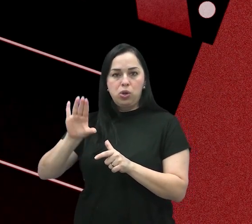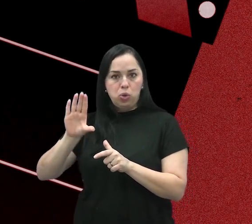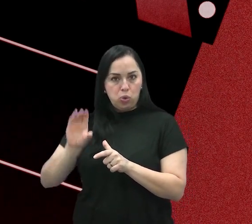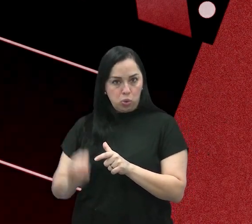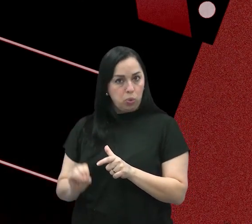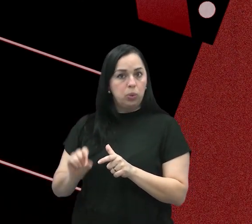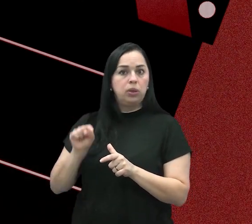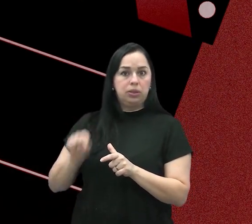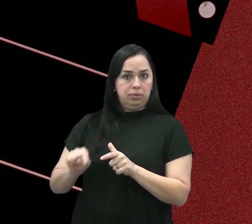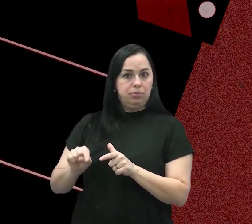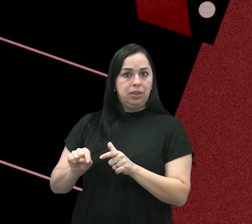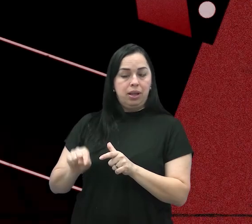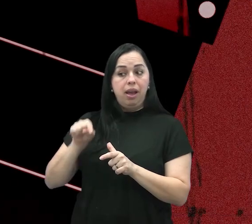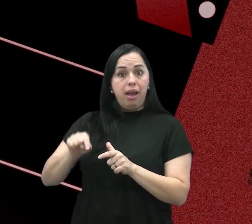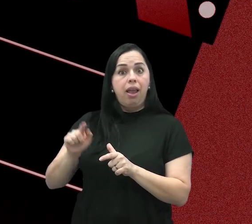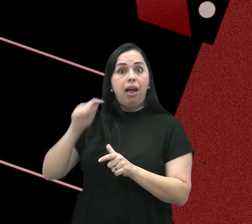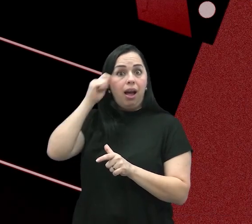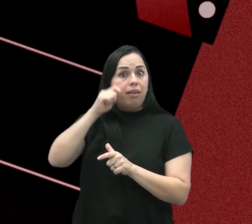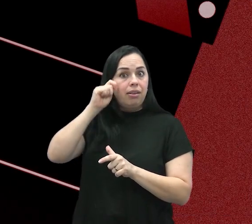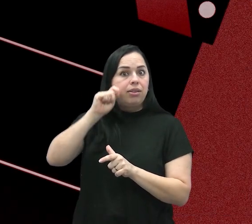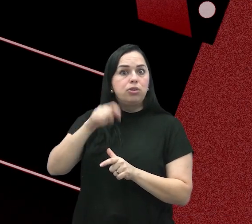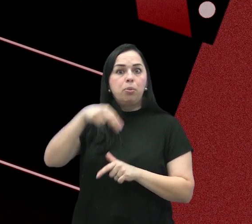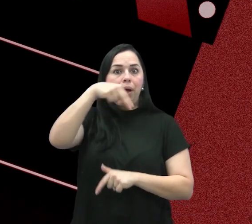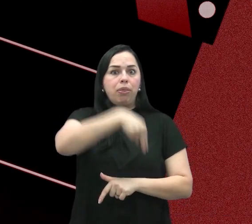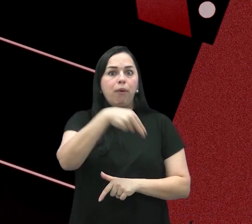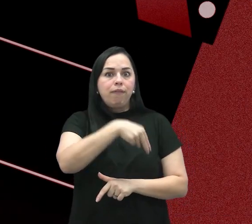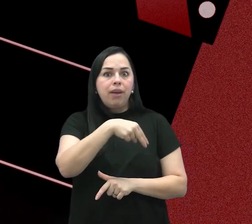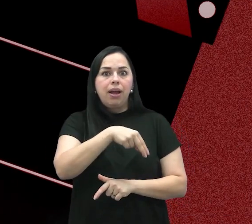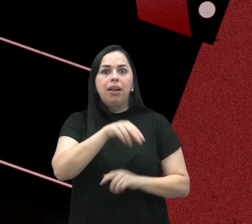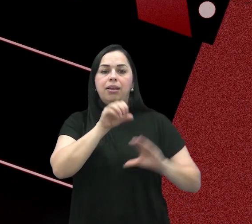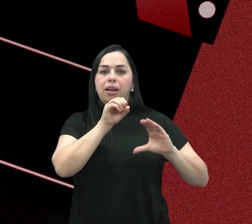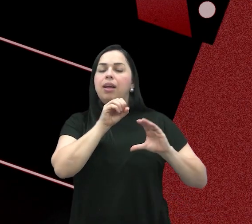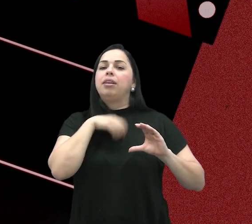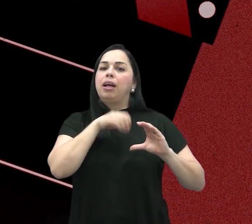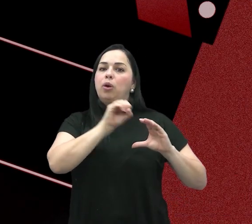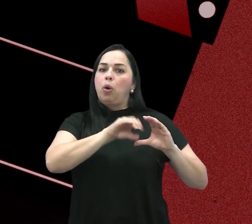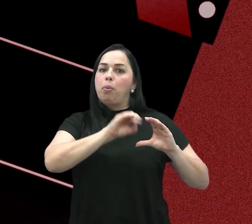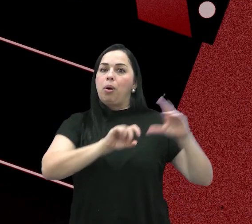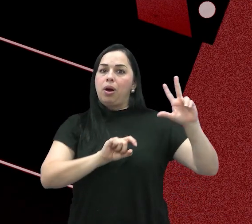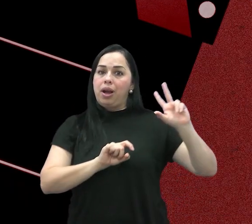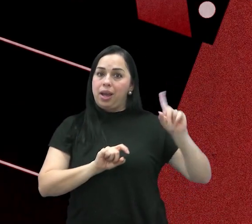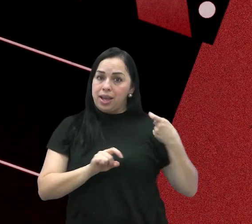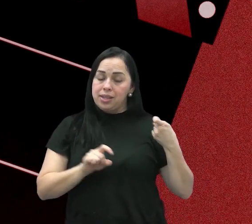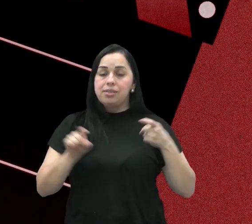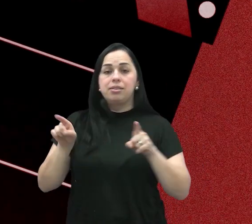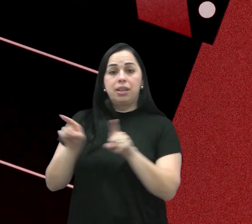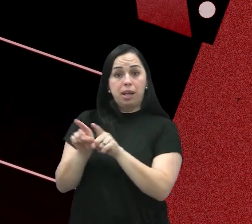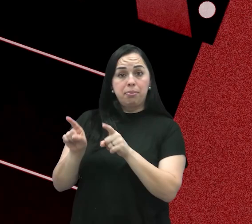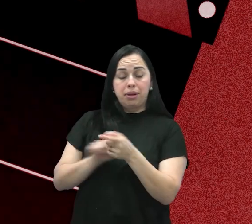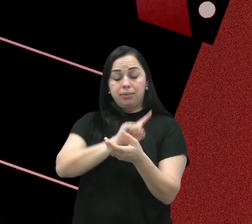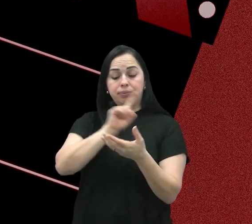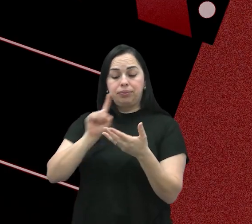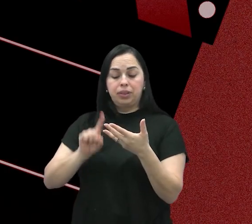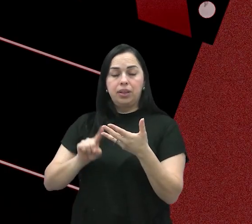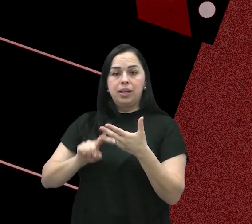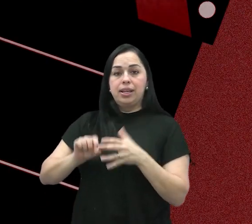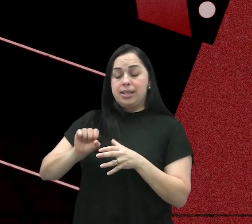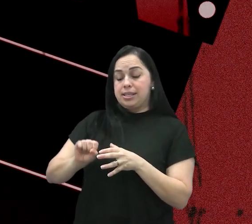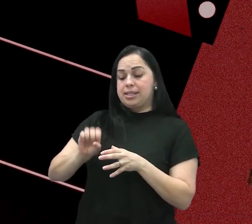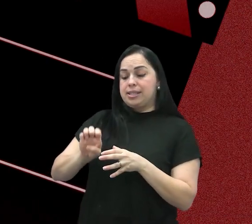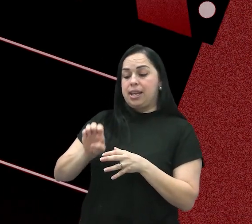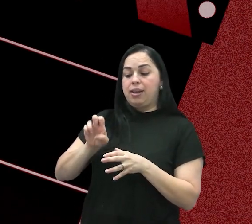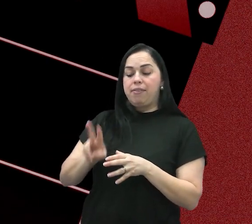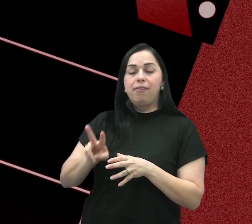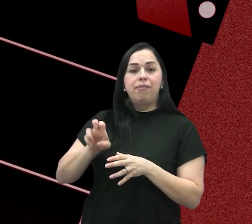Raio Zé Trovão, da extinta TV Manchete, além de Gustavo Machado e Maria Ceiça. E o Severino Neto,